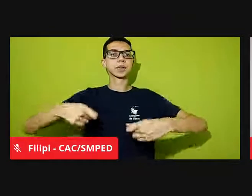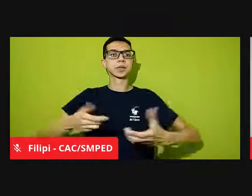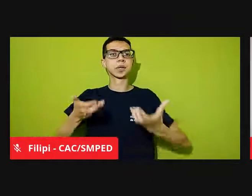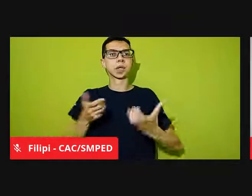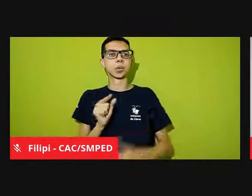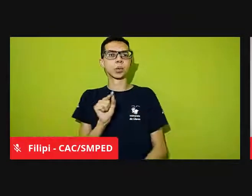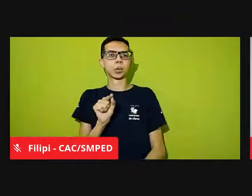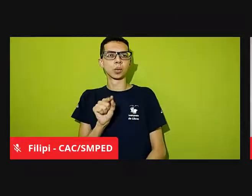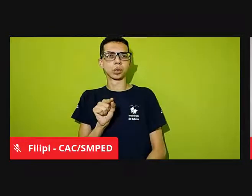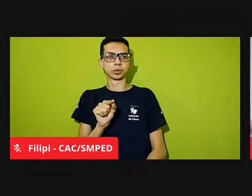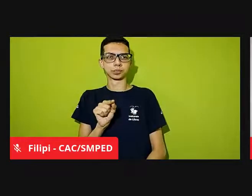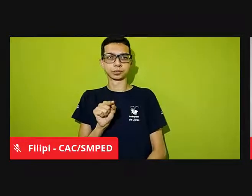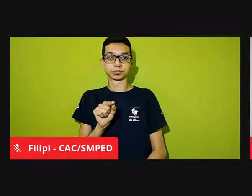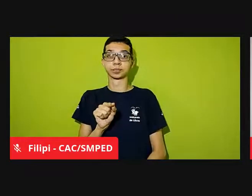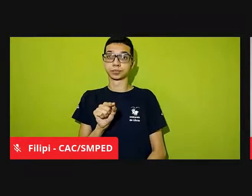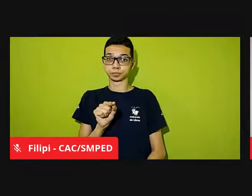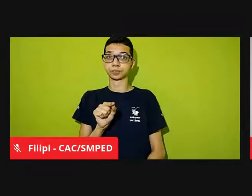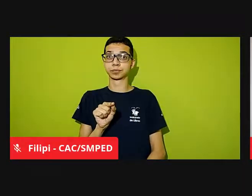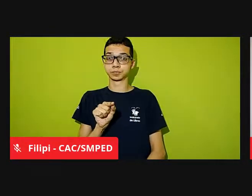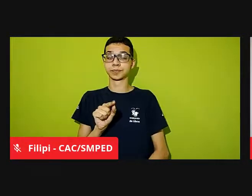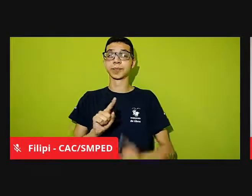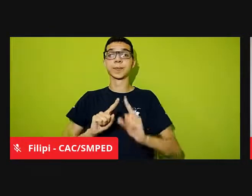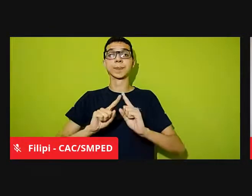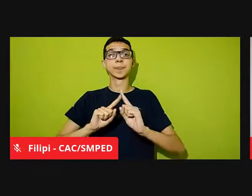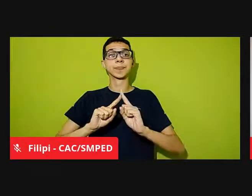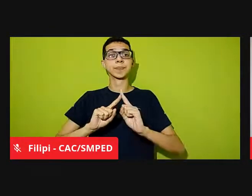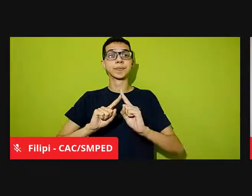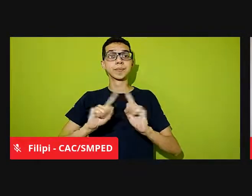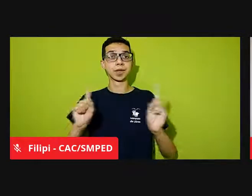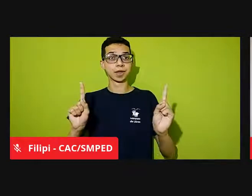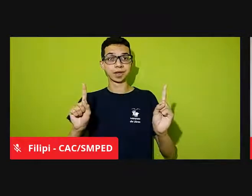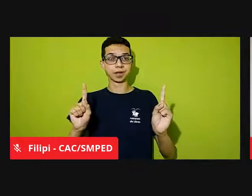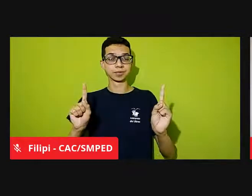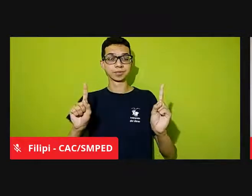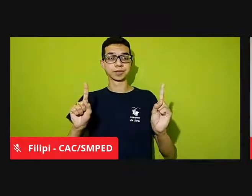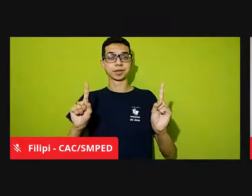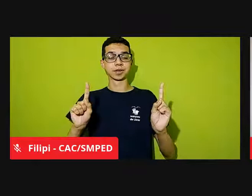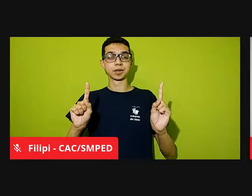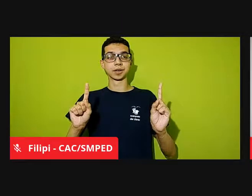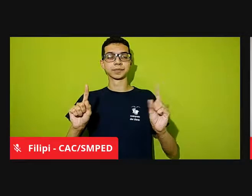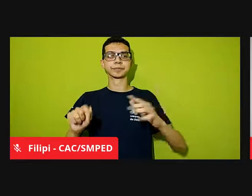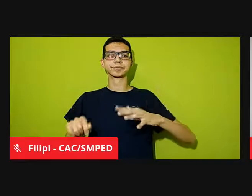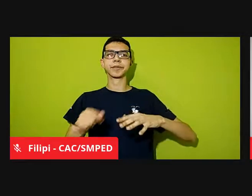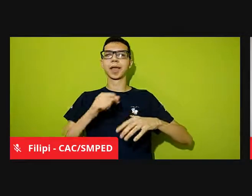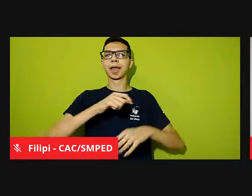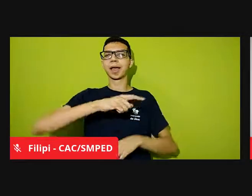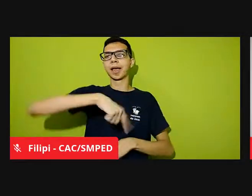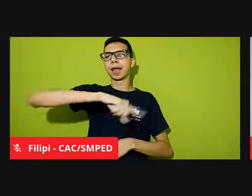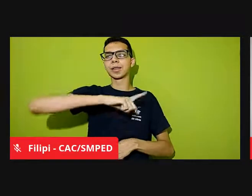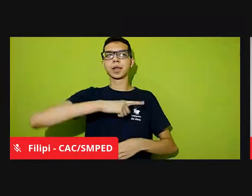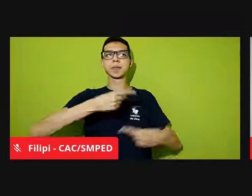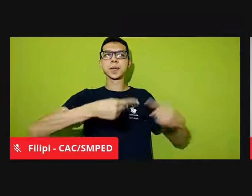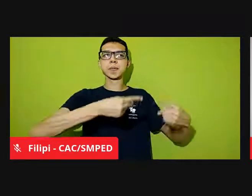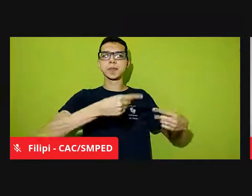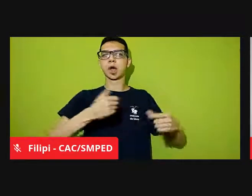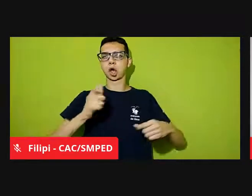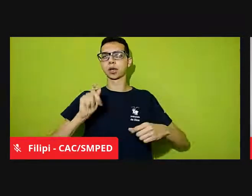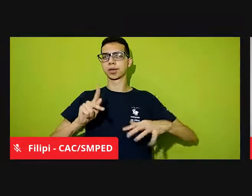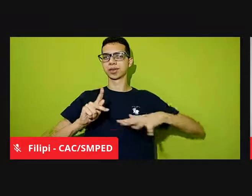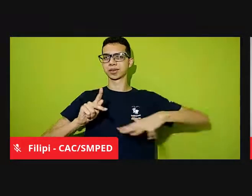ou necessitamos, sem, na verdade, trazer a gente para essas discussões, para essas pautas, né, e para esses diálogos.